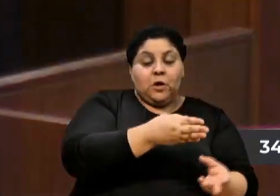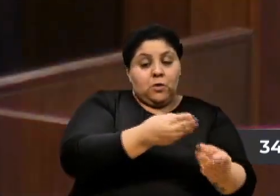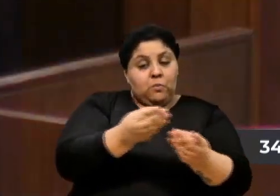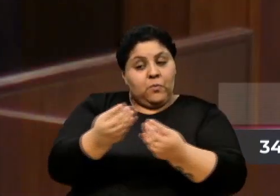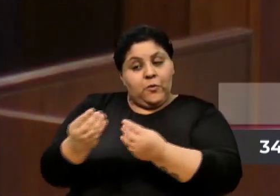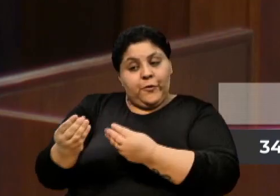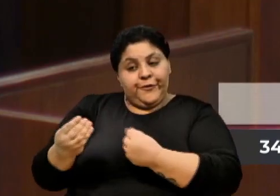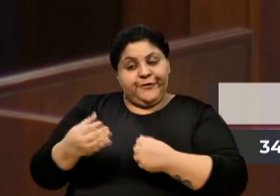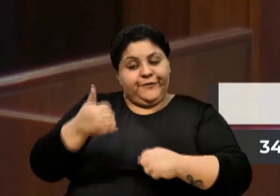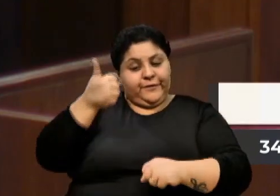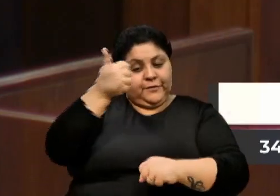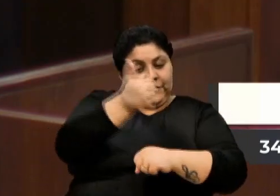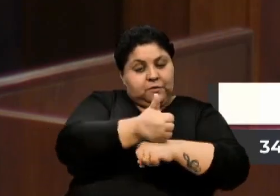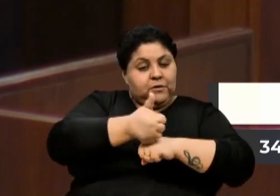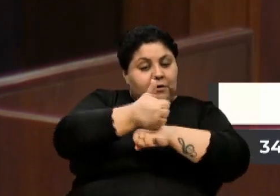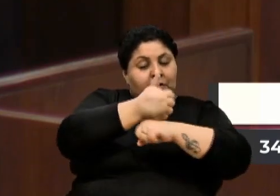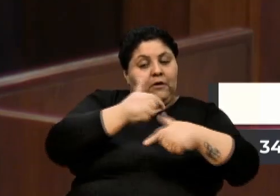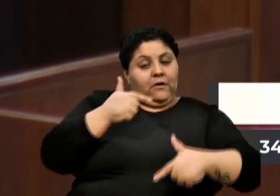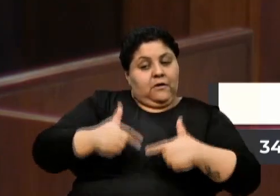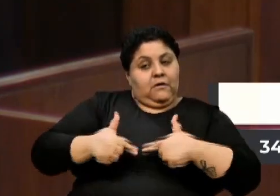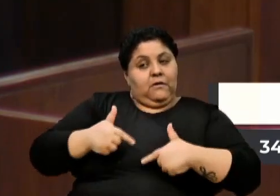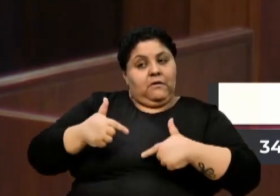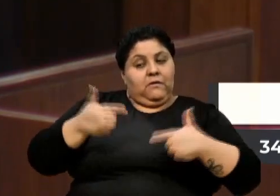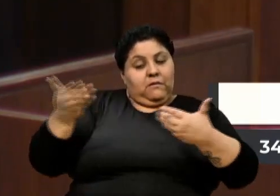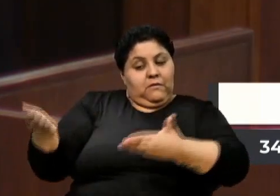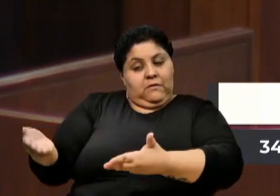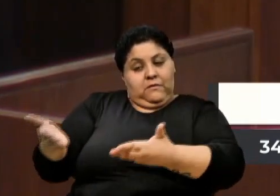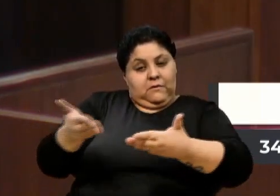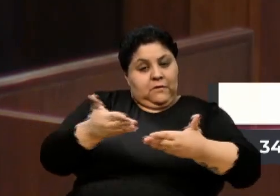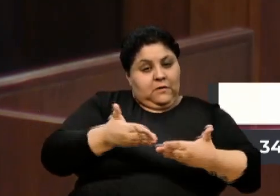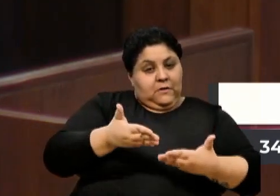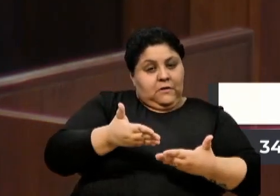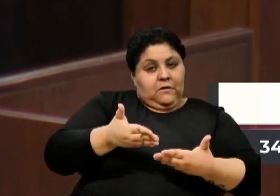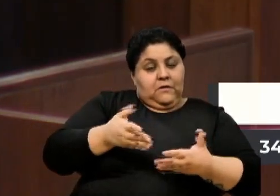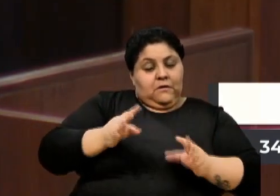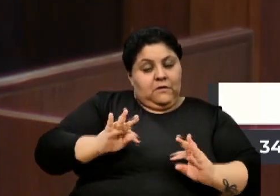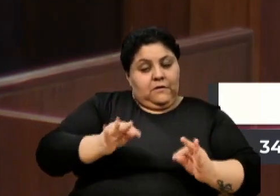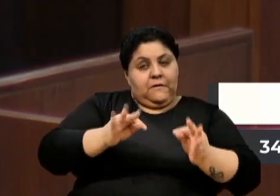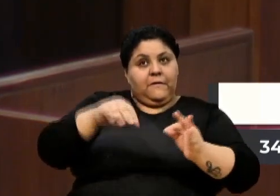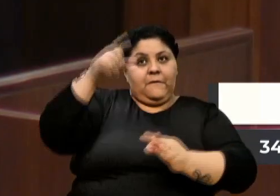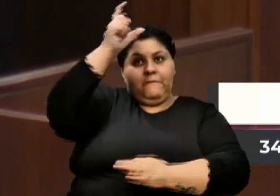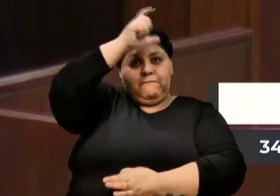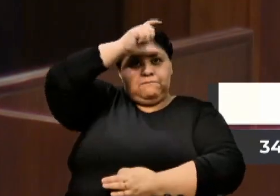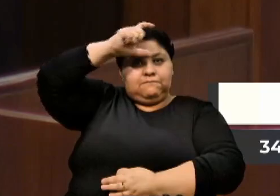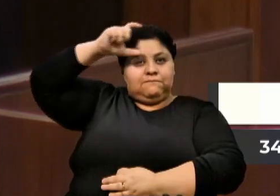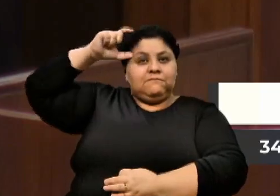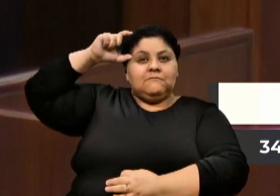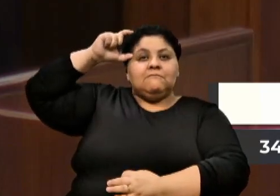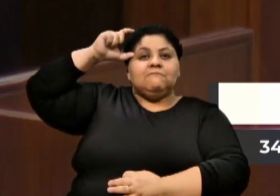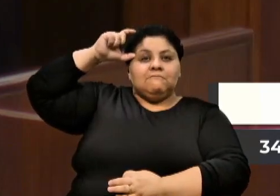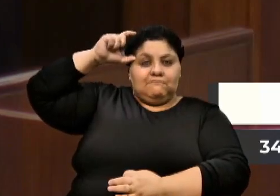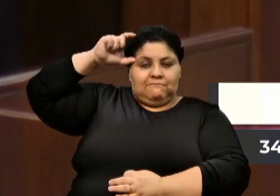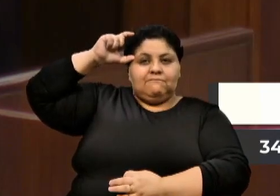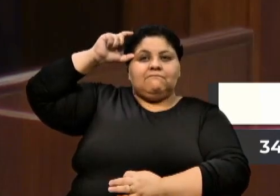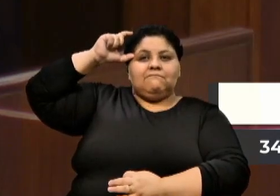na recepção, as enfermeiras, técnicos de enfermagem, serem muitas vezes esculachadas,